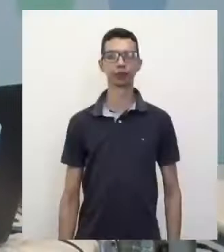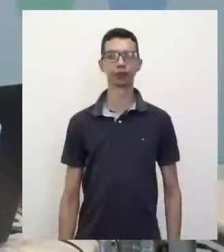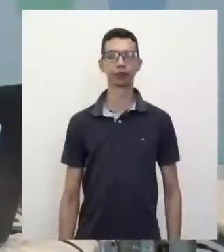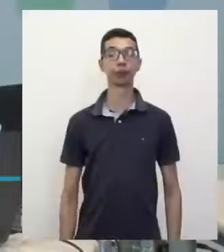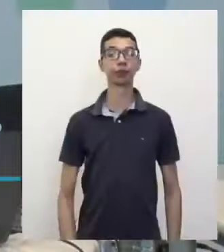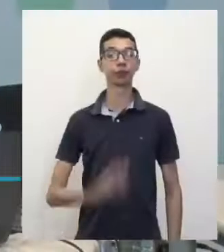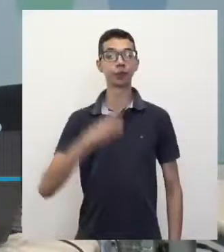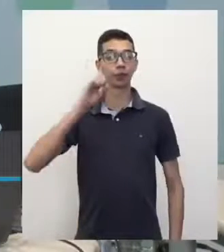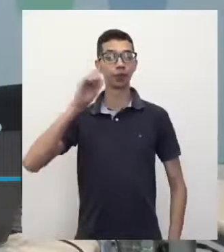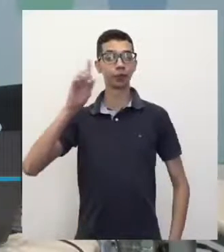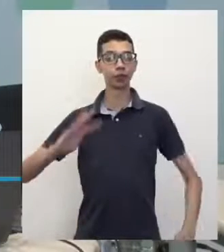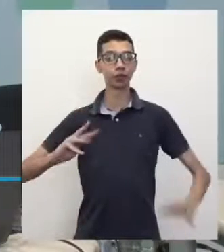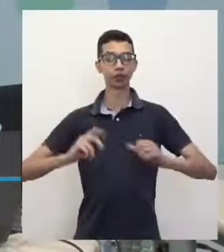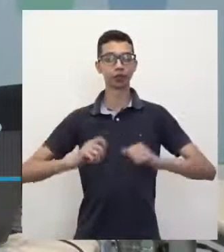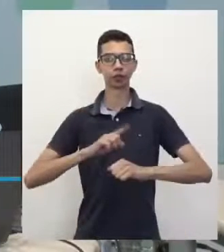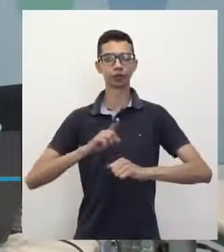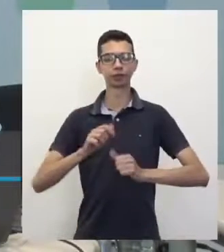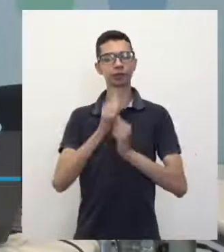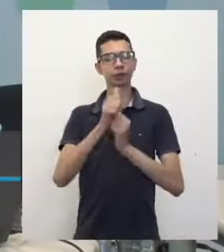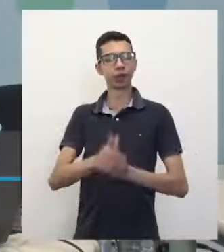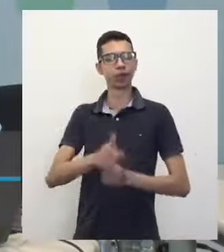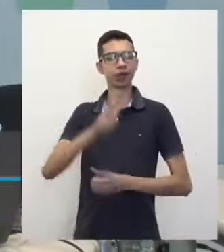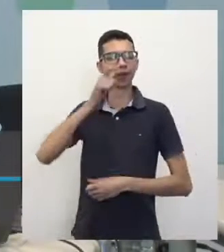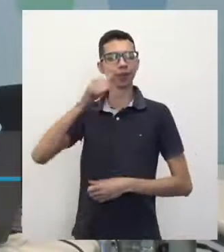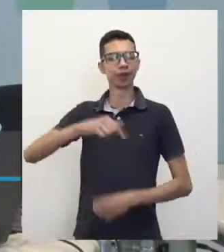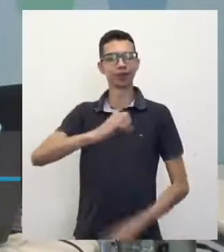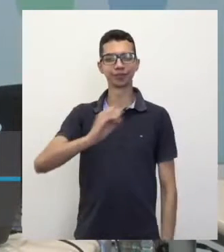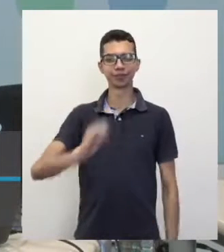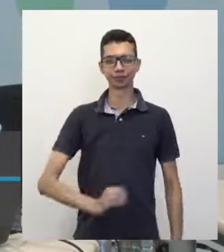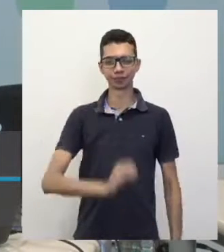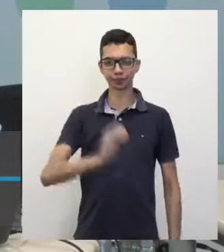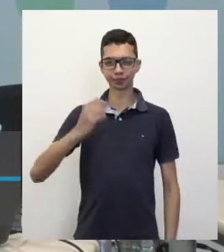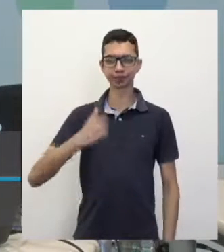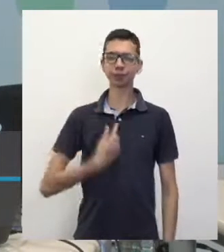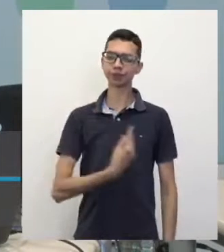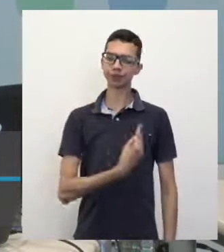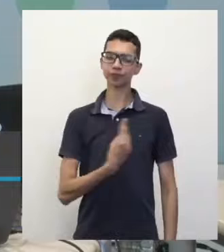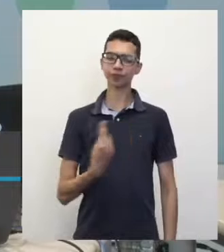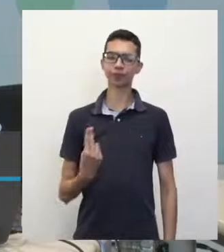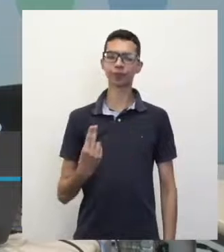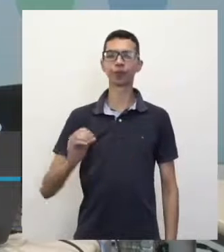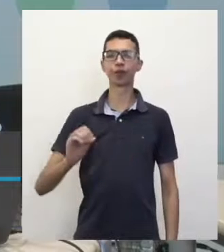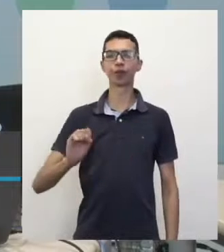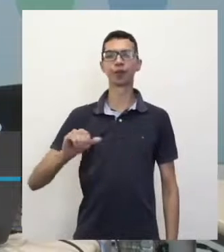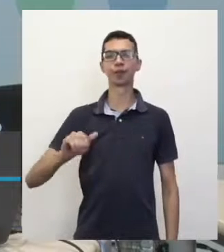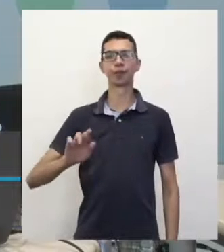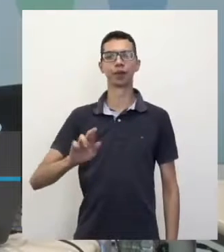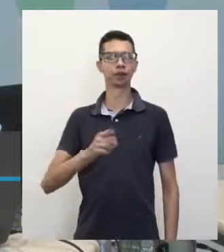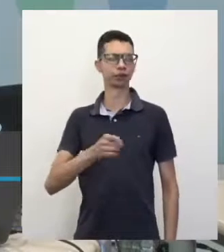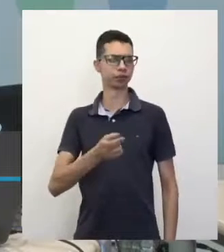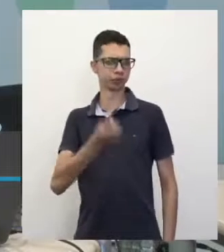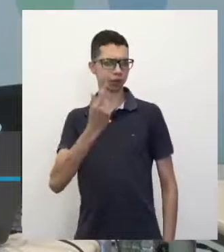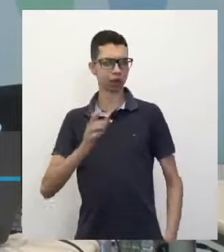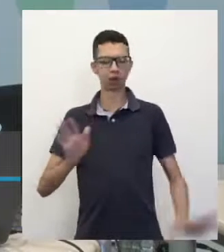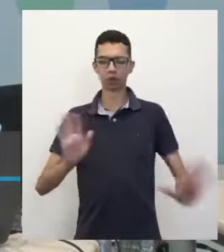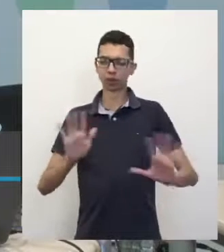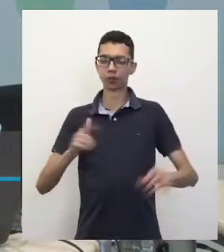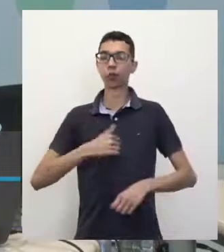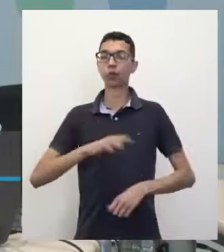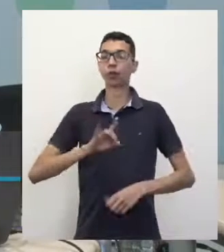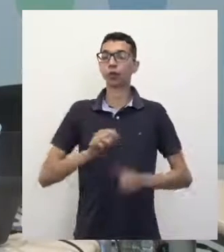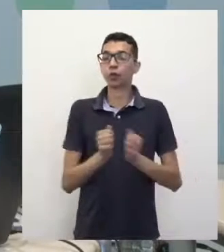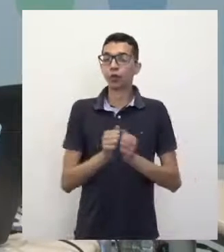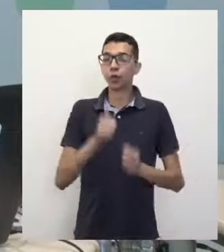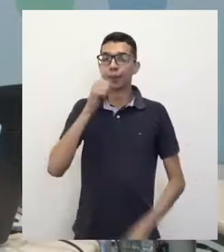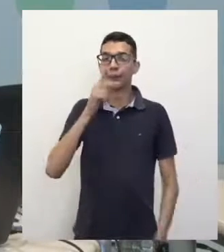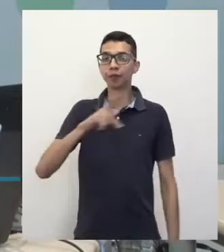Muito bom dia a todos que nos acompanham aqui pelo Centro de Mídia e Educação de São Paulo. Eu sou o professor Osmar e não estranhe, tá? Eu só vou moderar a aula da professora